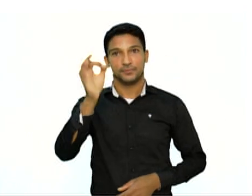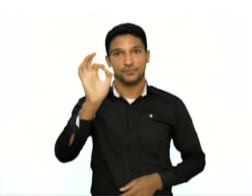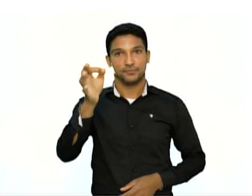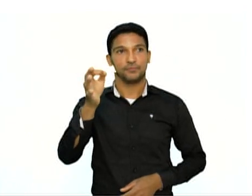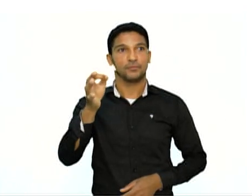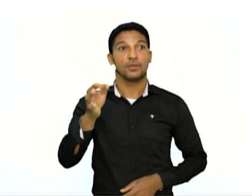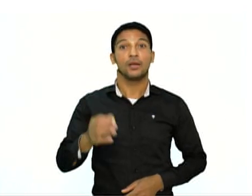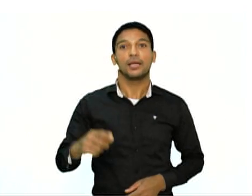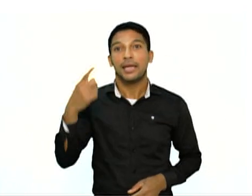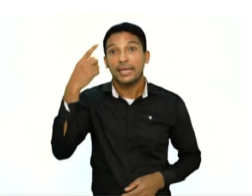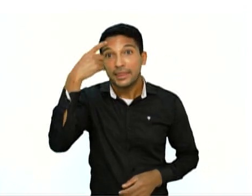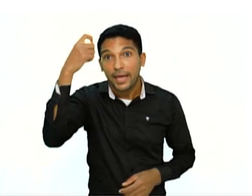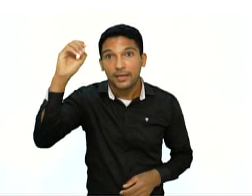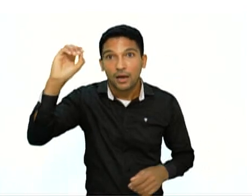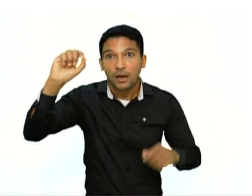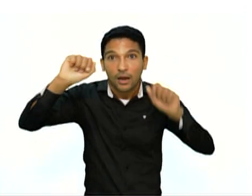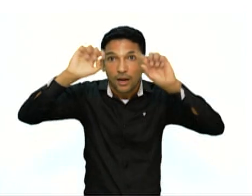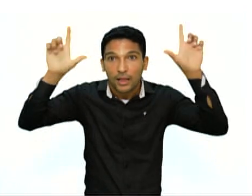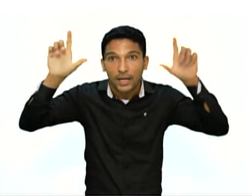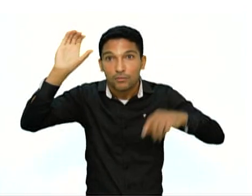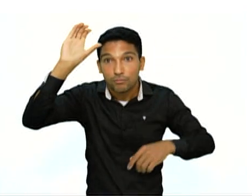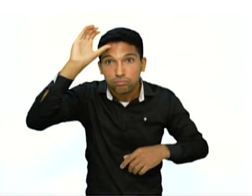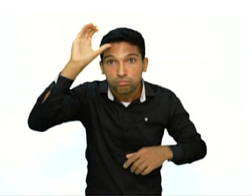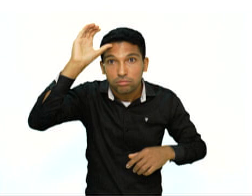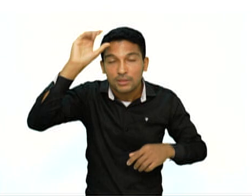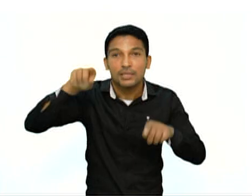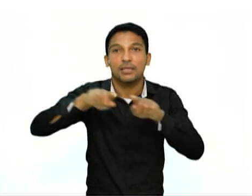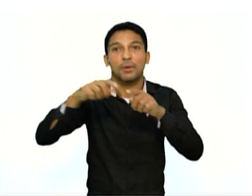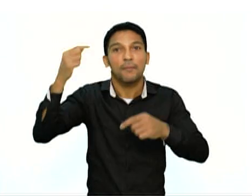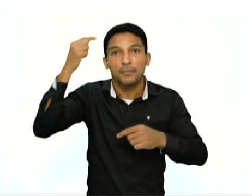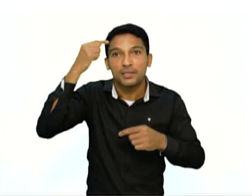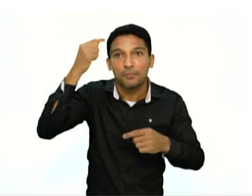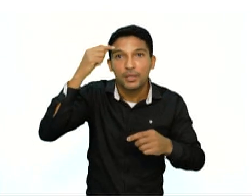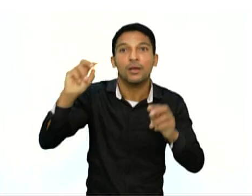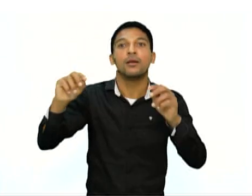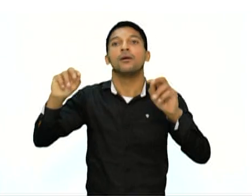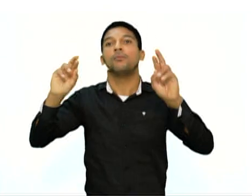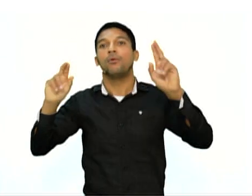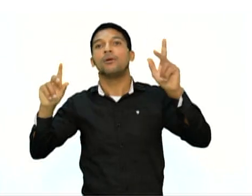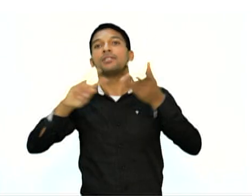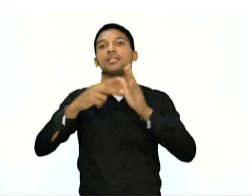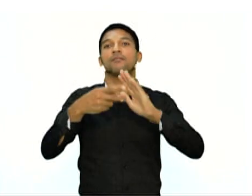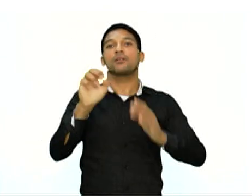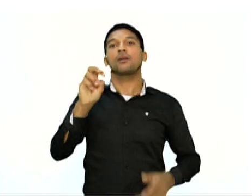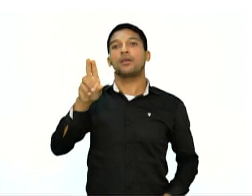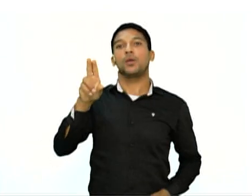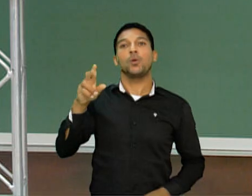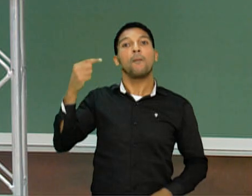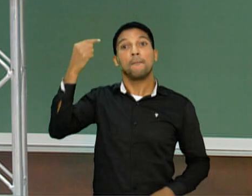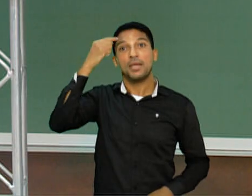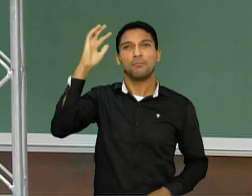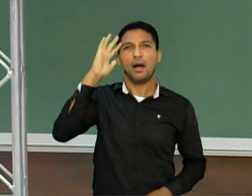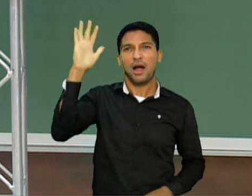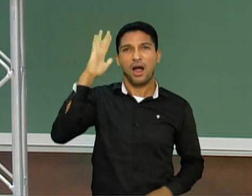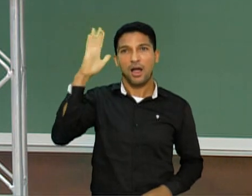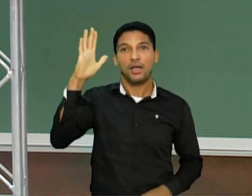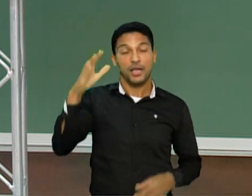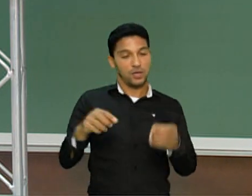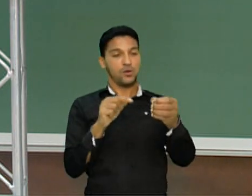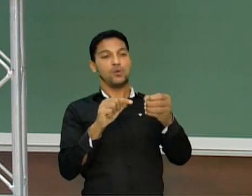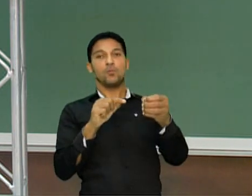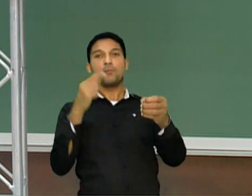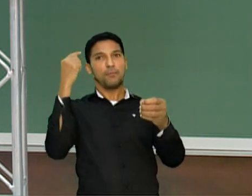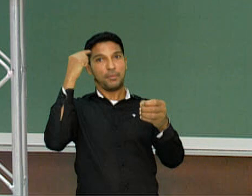Ideia clara e distinta ao pensamento. Esse é o eu pensante do Descartes. Que é o eu pensante é aquele penso, logo